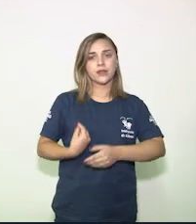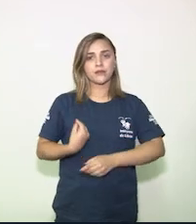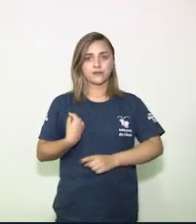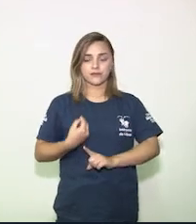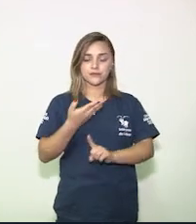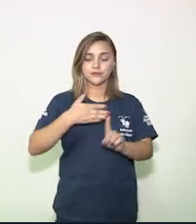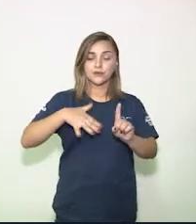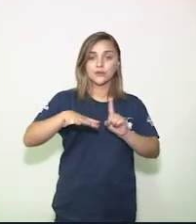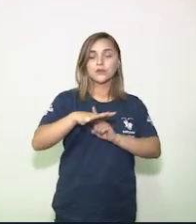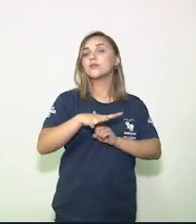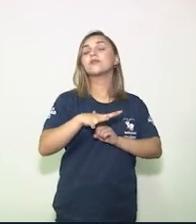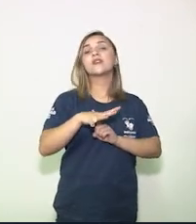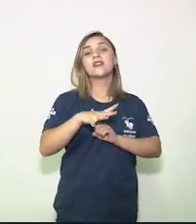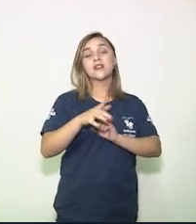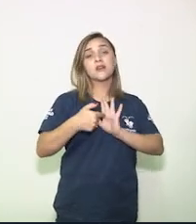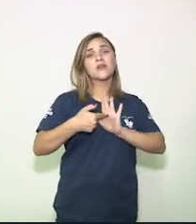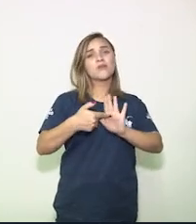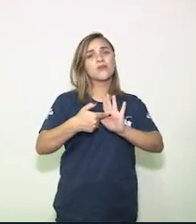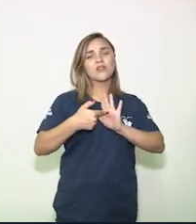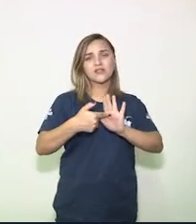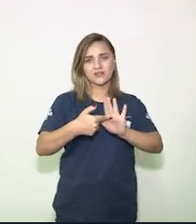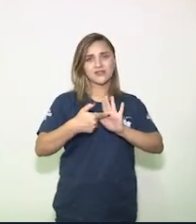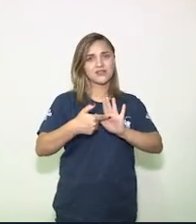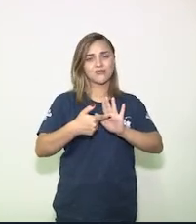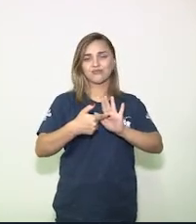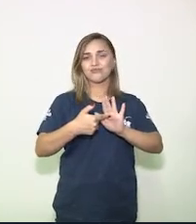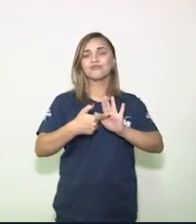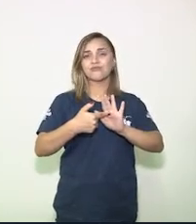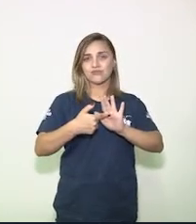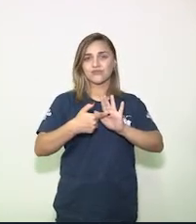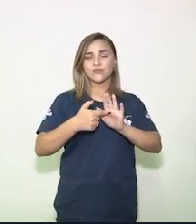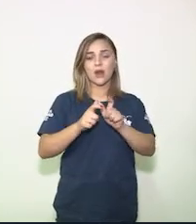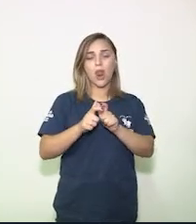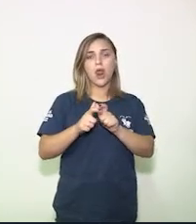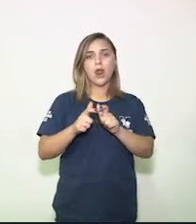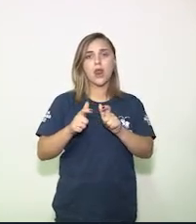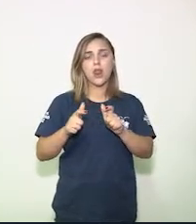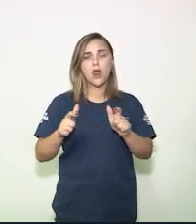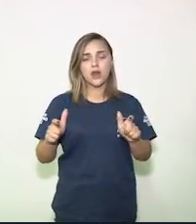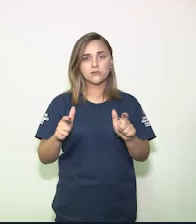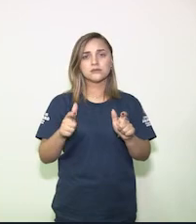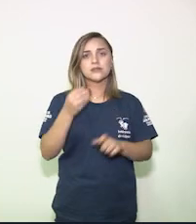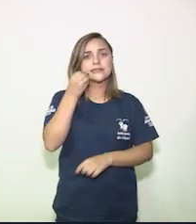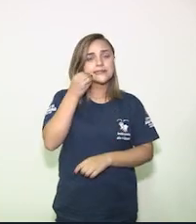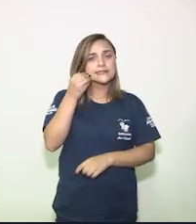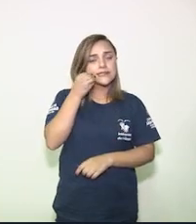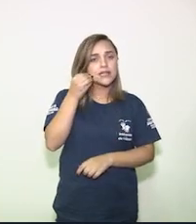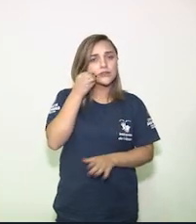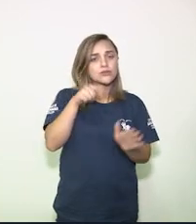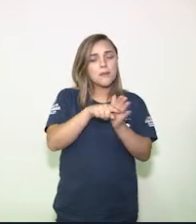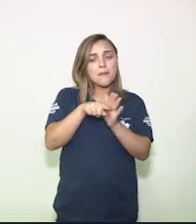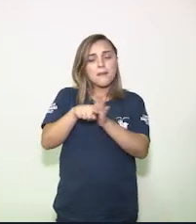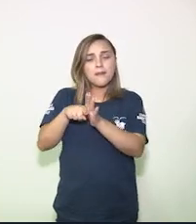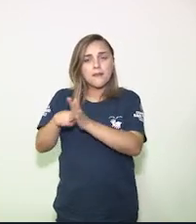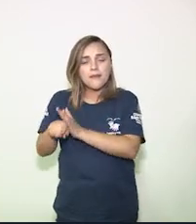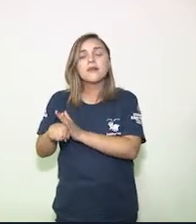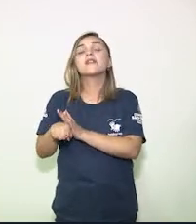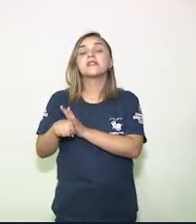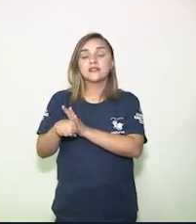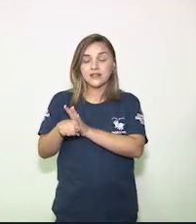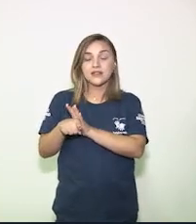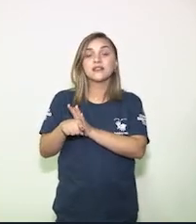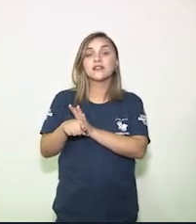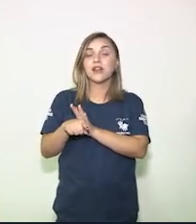E mostra o quê? Que é imperioso a testagem em larga escala do sintomático respiratório